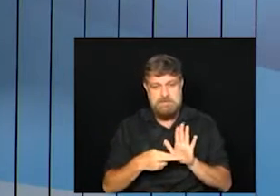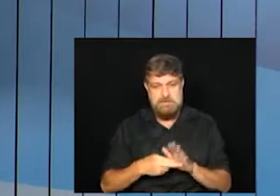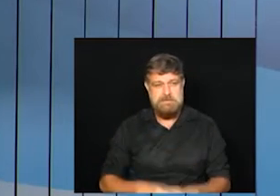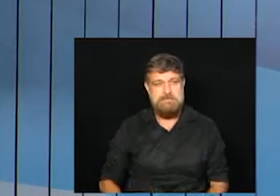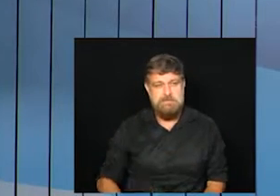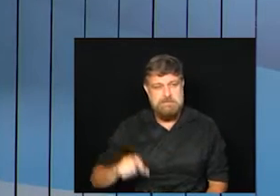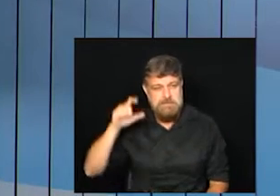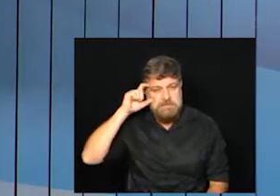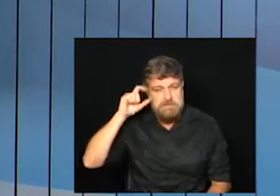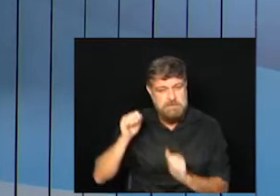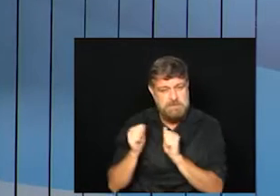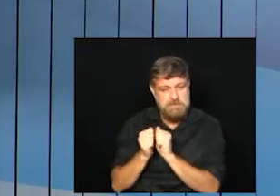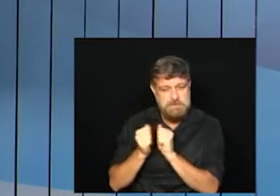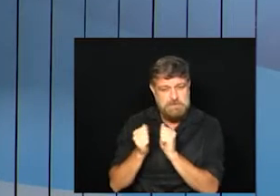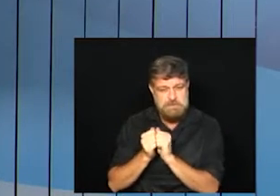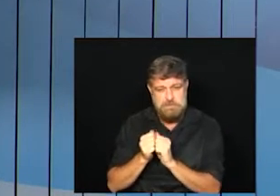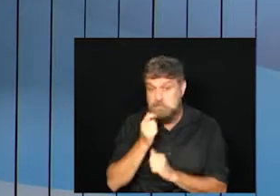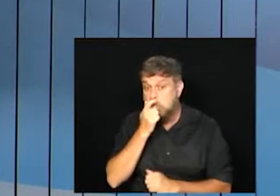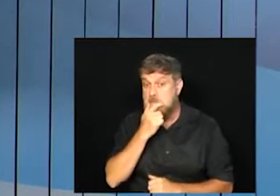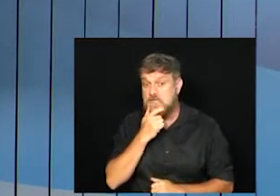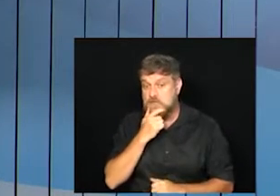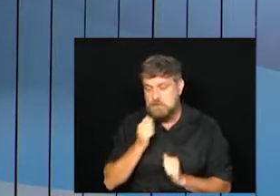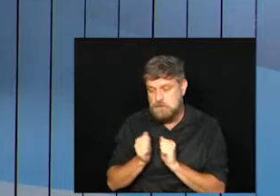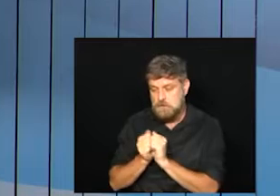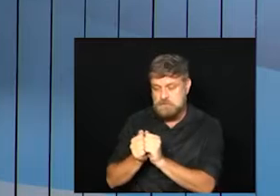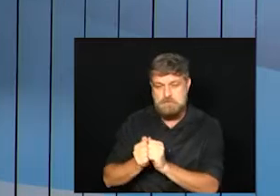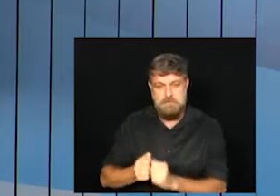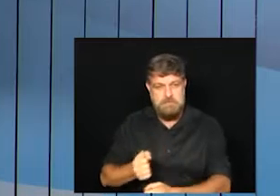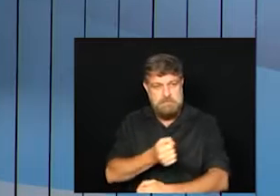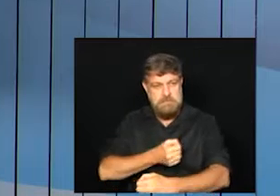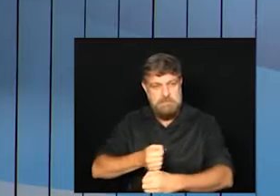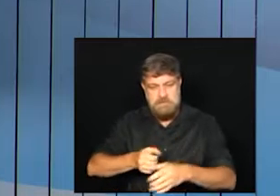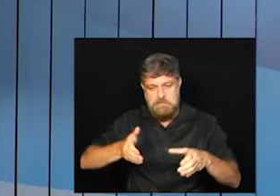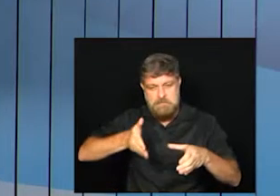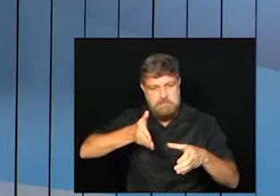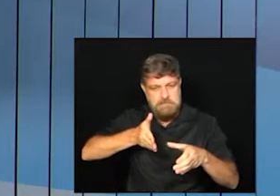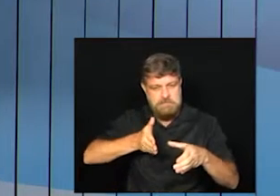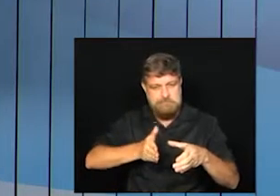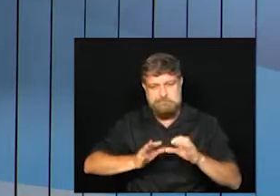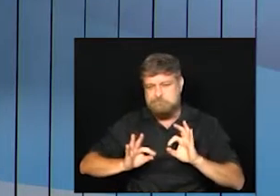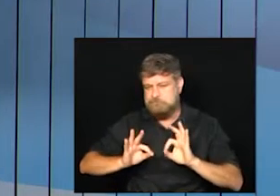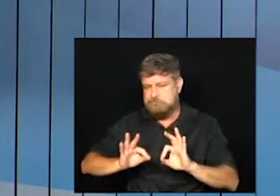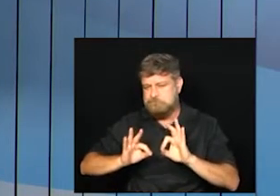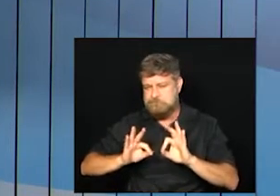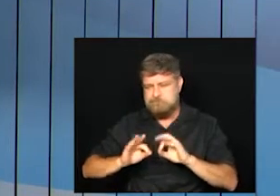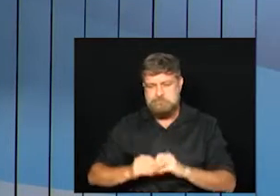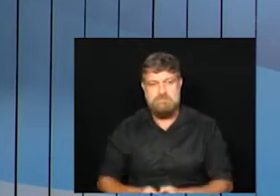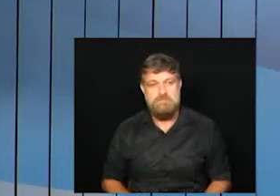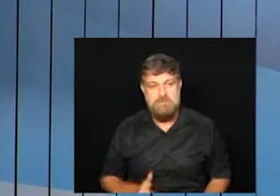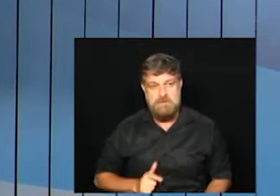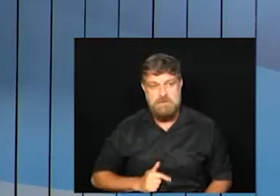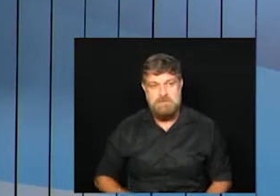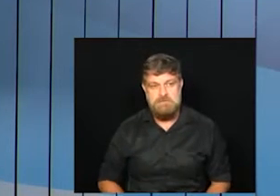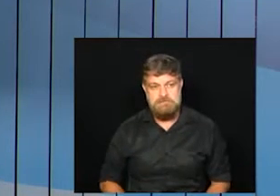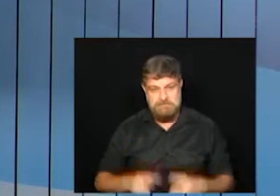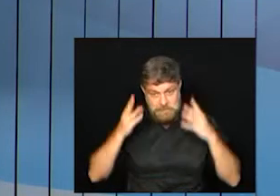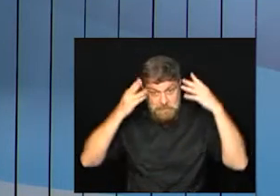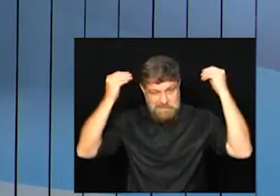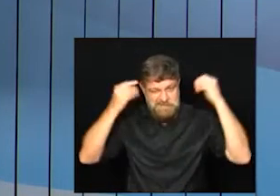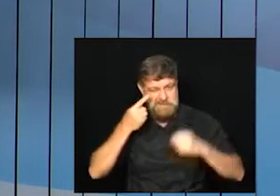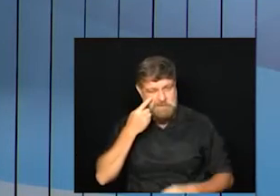está ao lado de uma confeiteira porque hoje tem torta holandesa na marmitinha. Chega mais no Cozinha